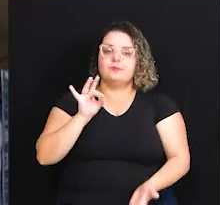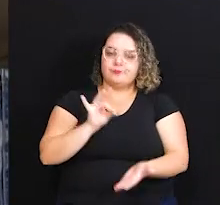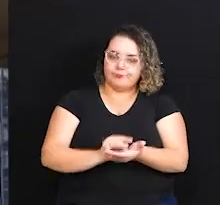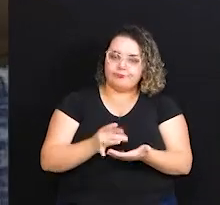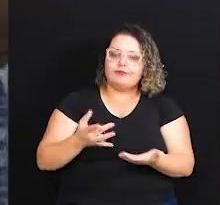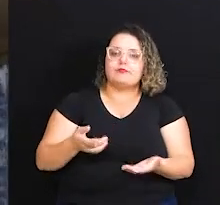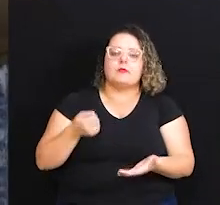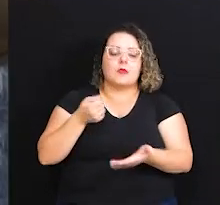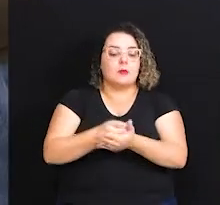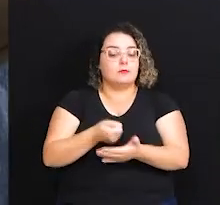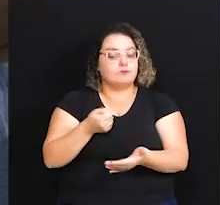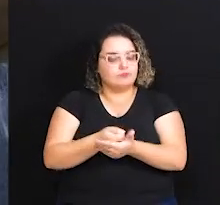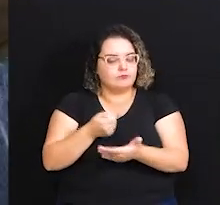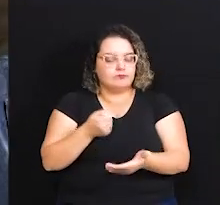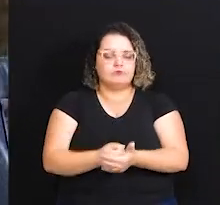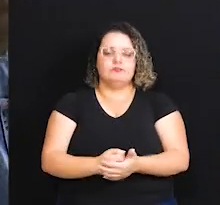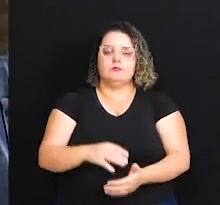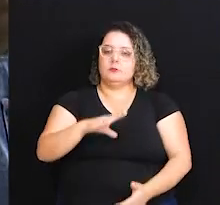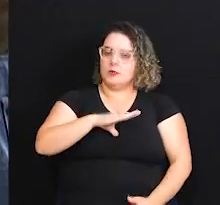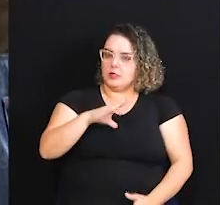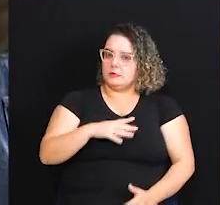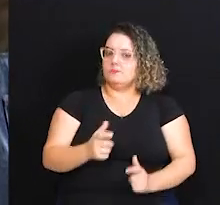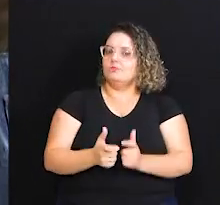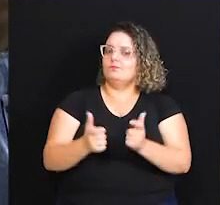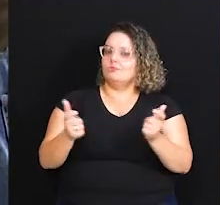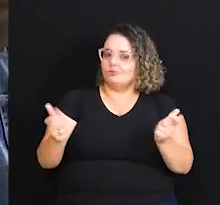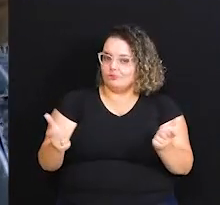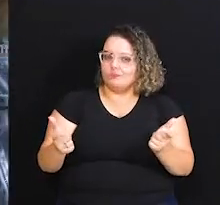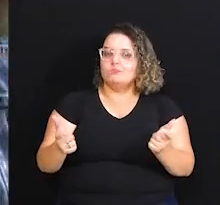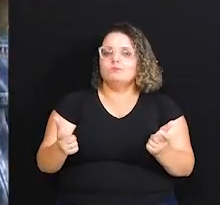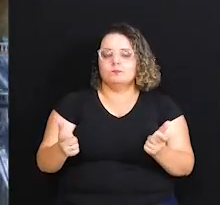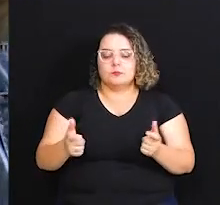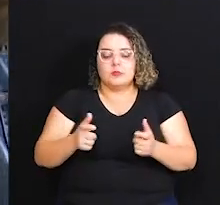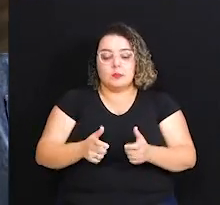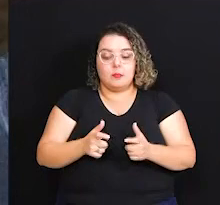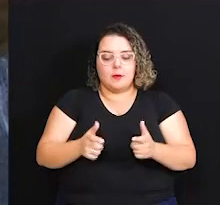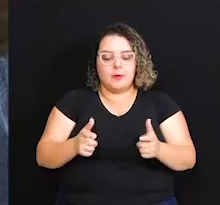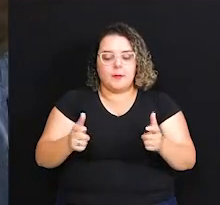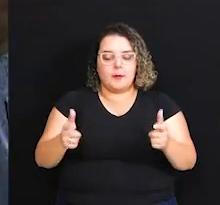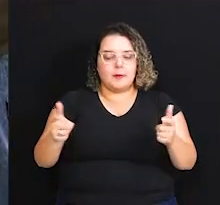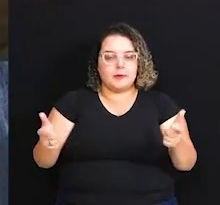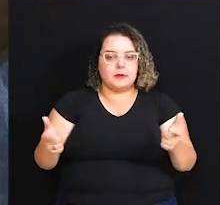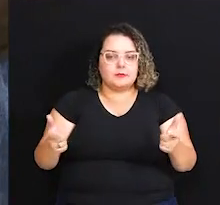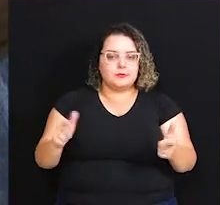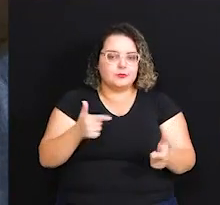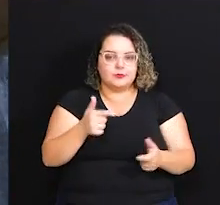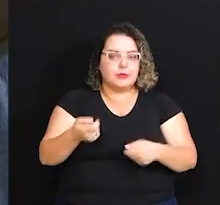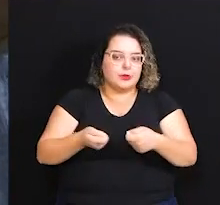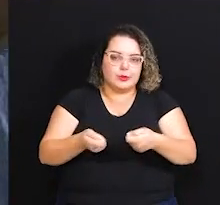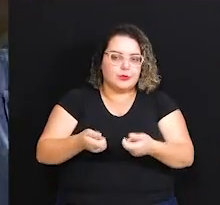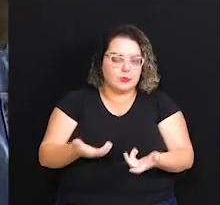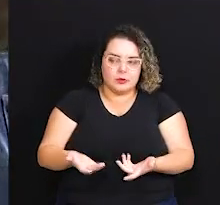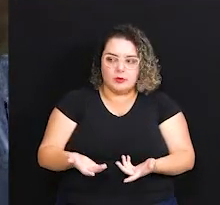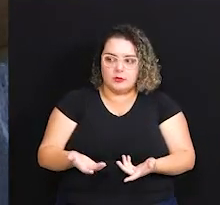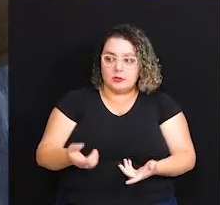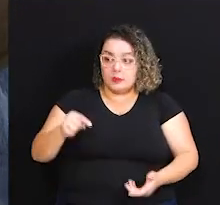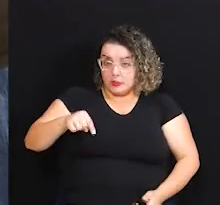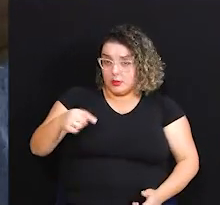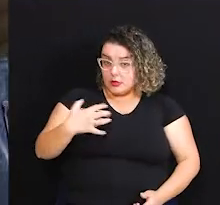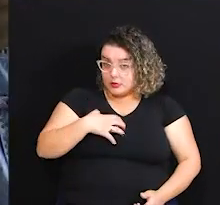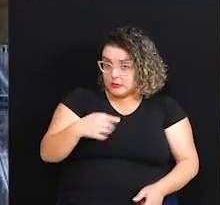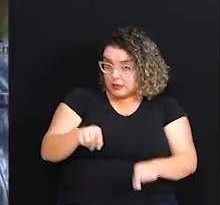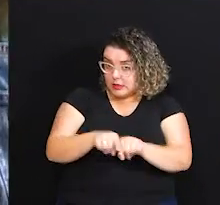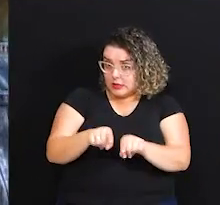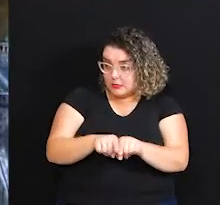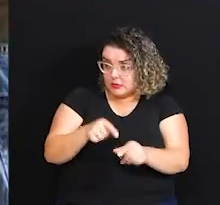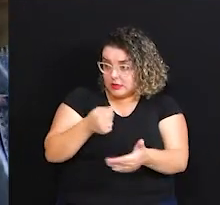uma pressão das cidades muito grande, assim, por conta desse crescimento, às vezes, desenfreado delas. E aqui vocês sentem também